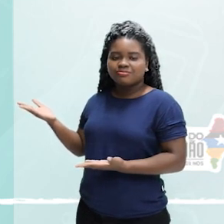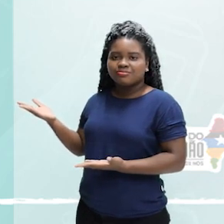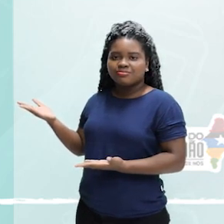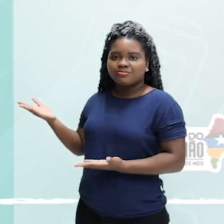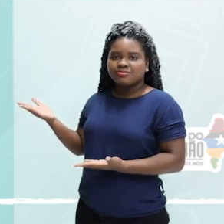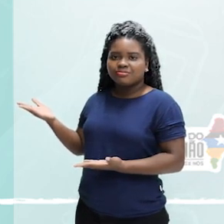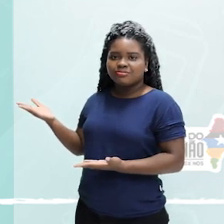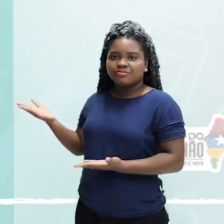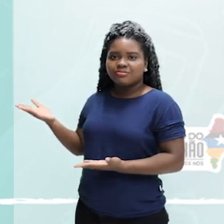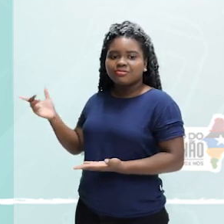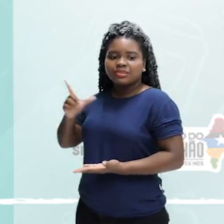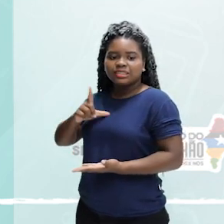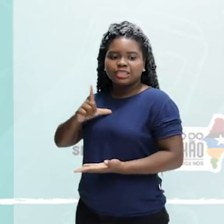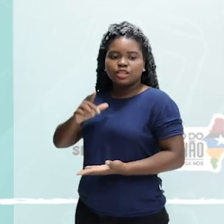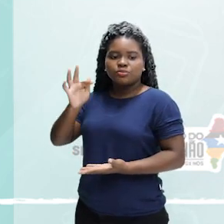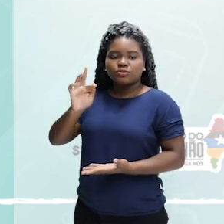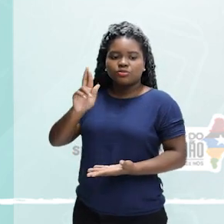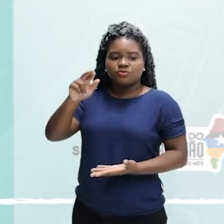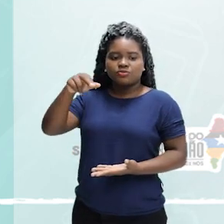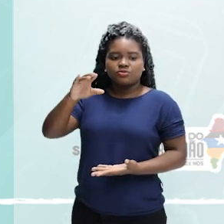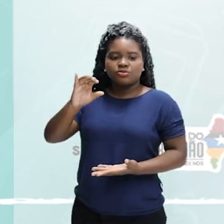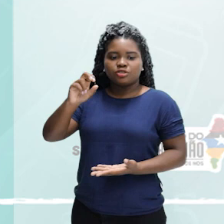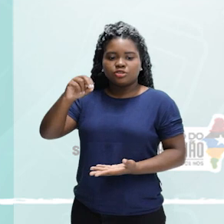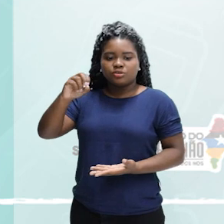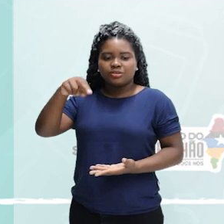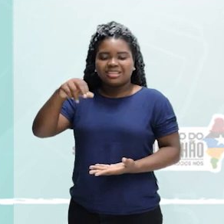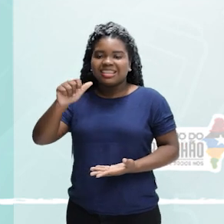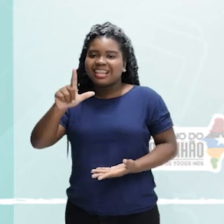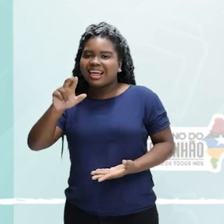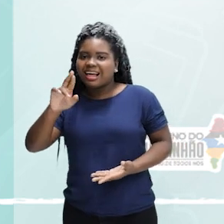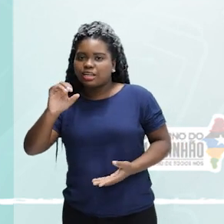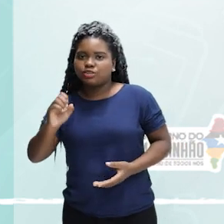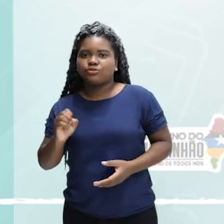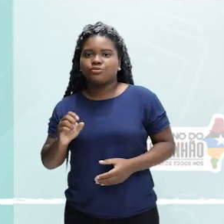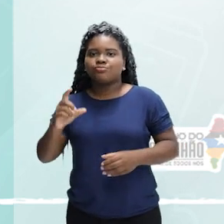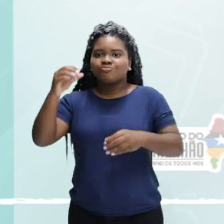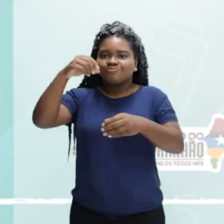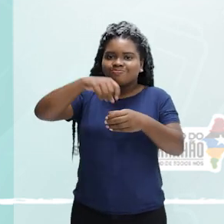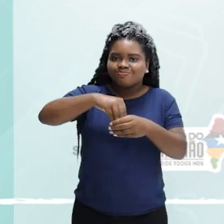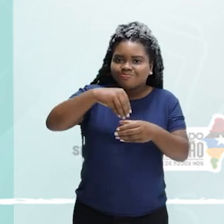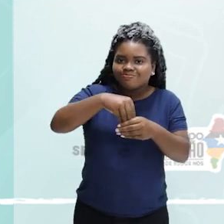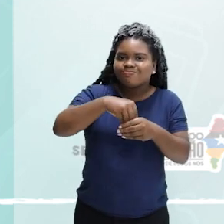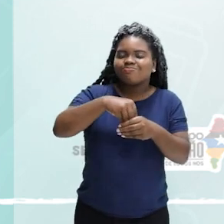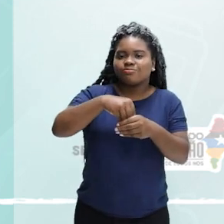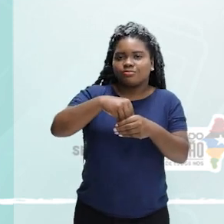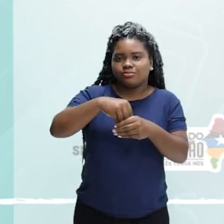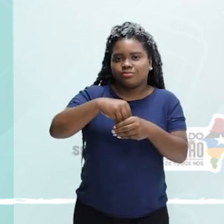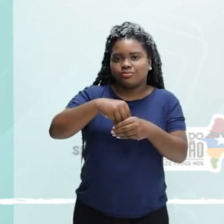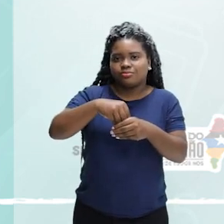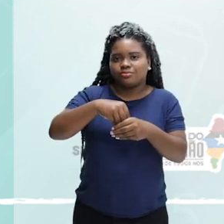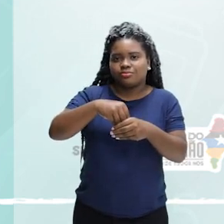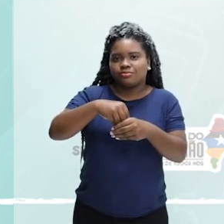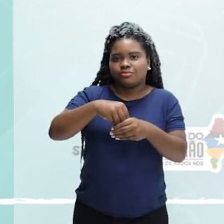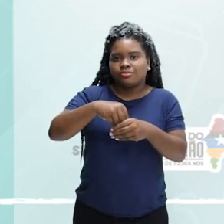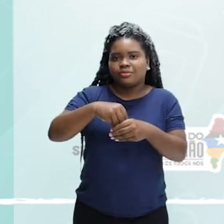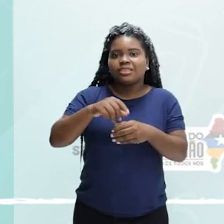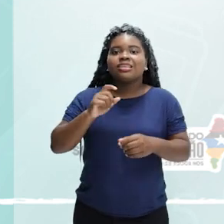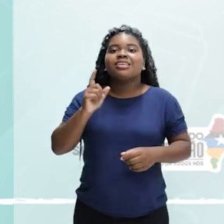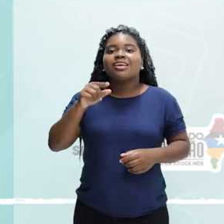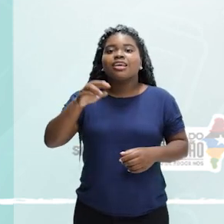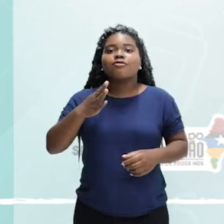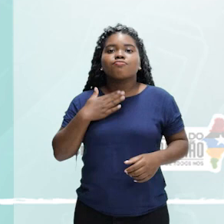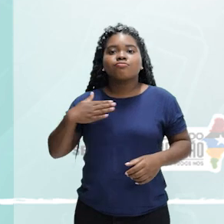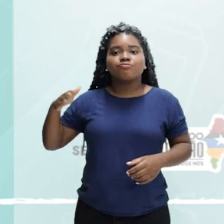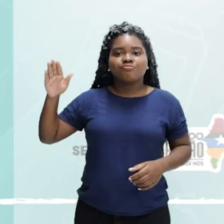representantes populares, que devem ser eleitos, ou sejam escolhidos, né? Ou seja, escolhidos pelos eleitores,